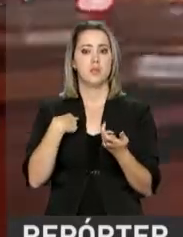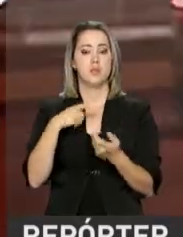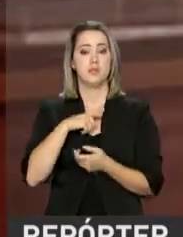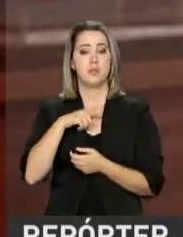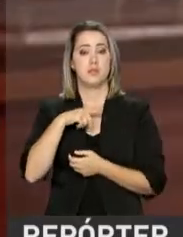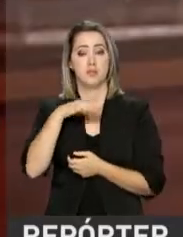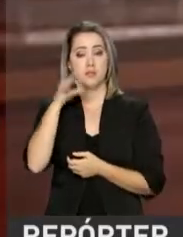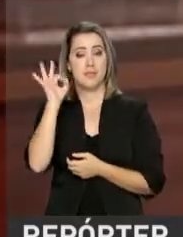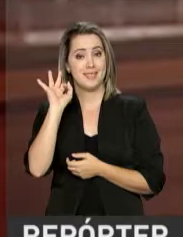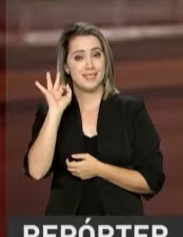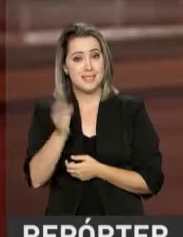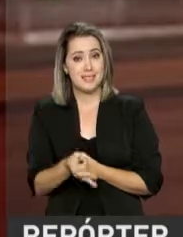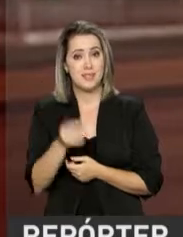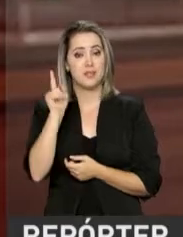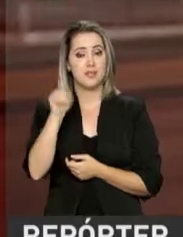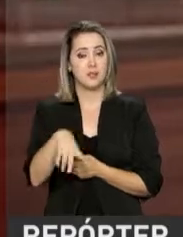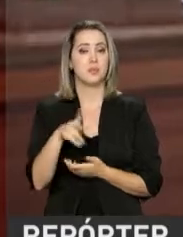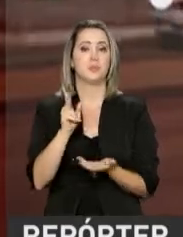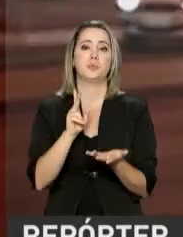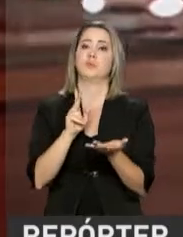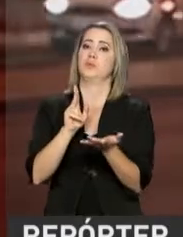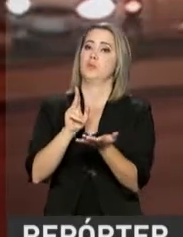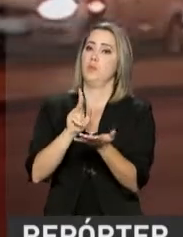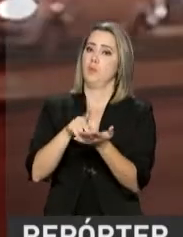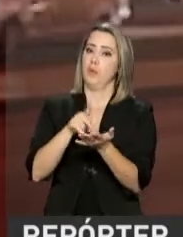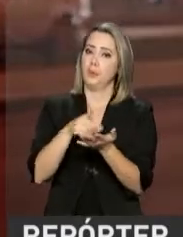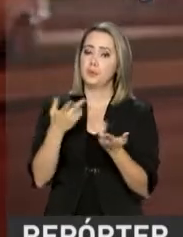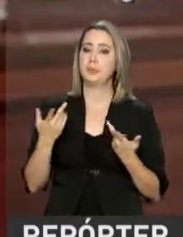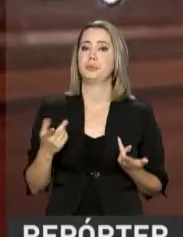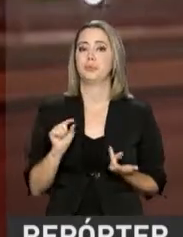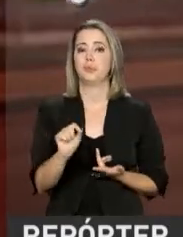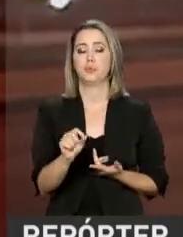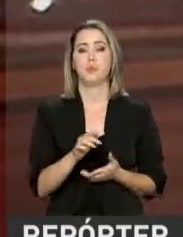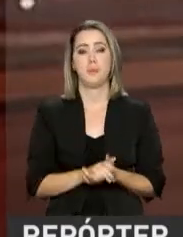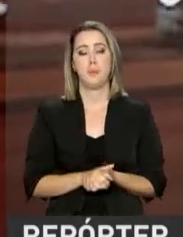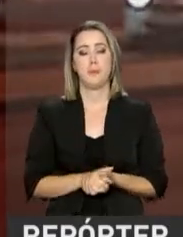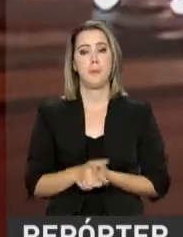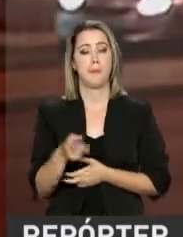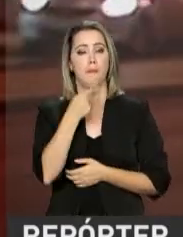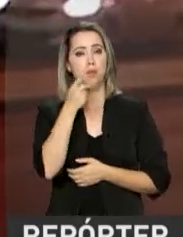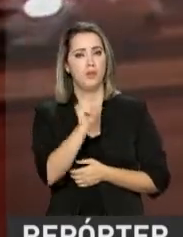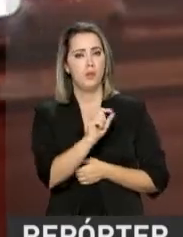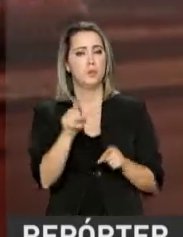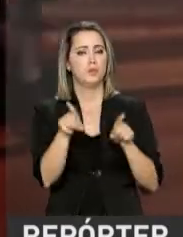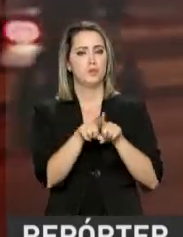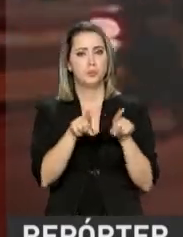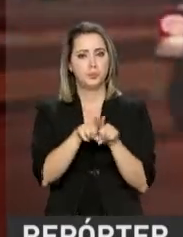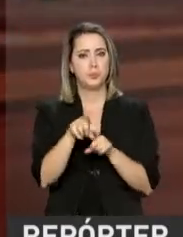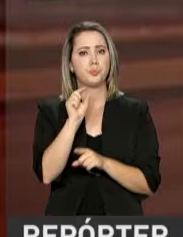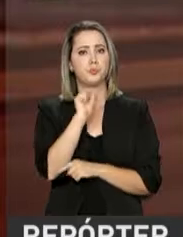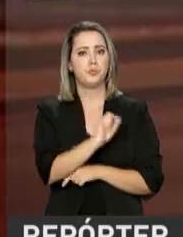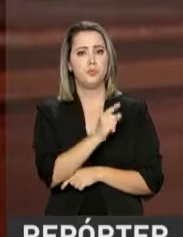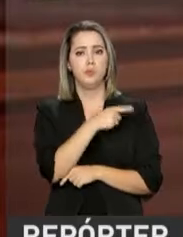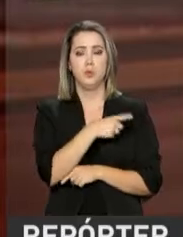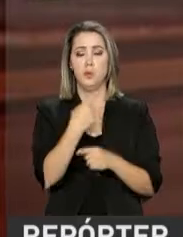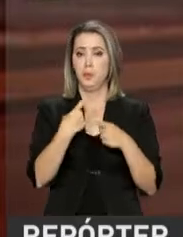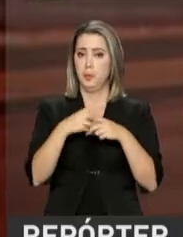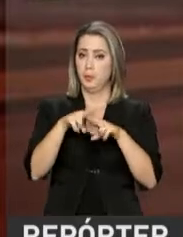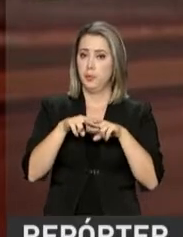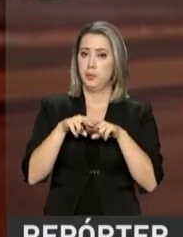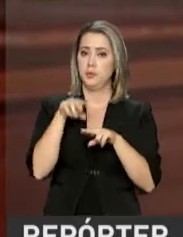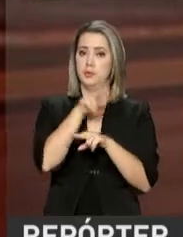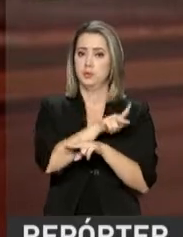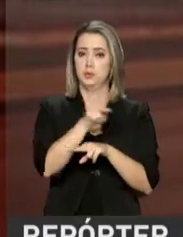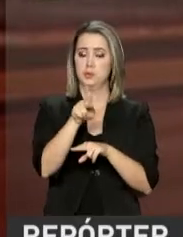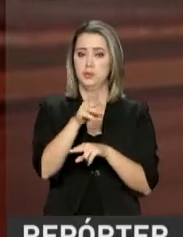comprovar a autenticidade de qualquer gravação. Ainda segundo o perito Ricardo Molina, por conta disso,